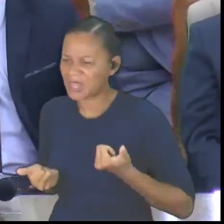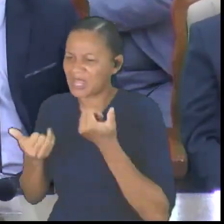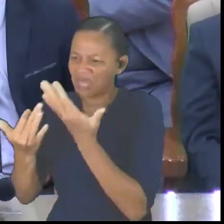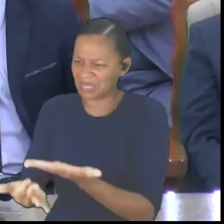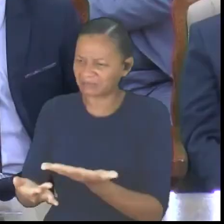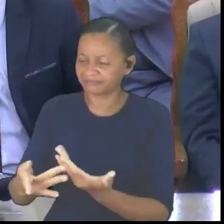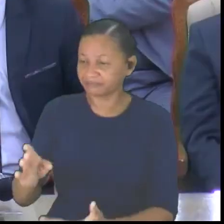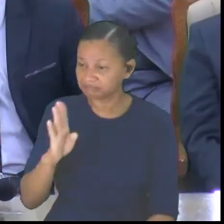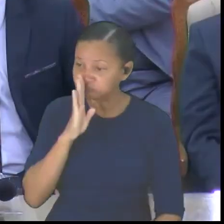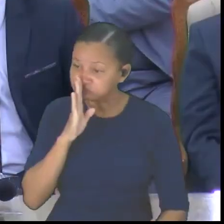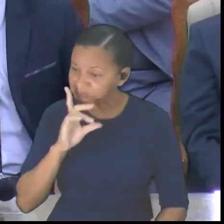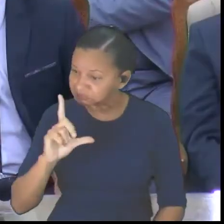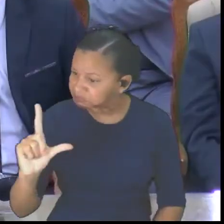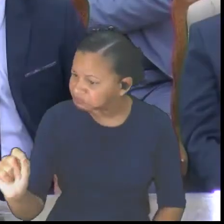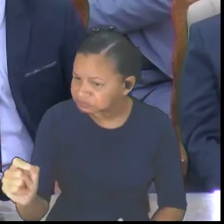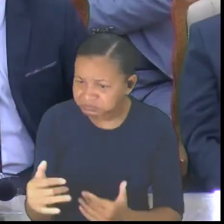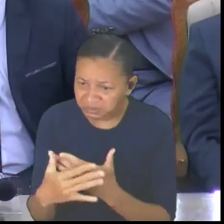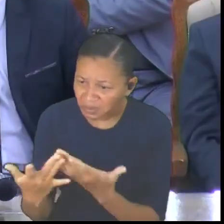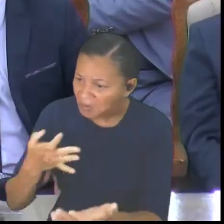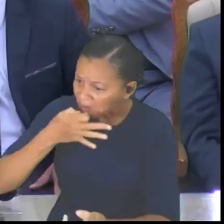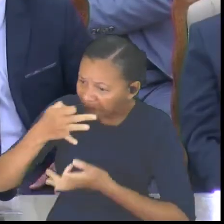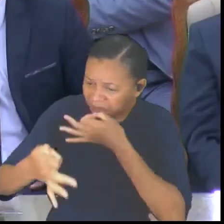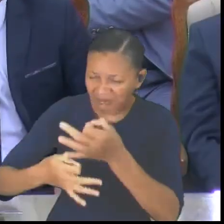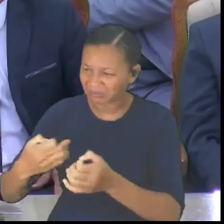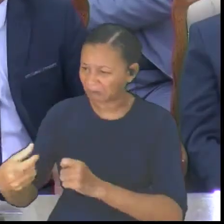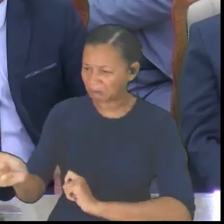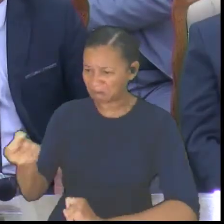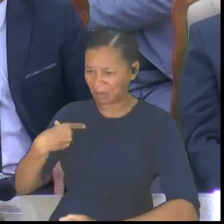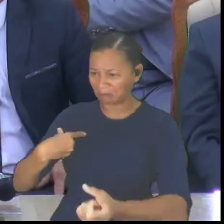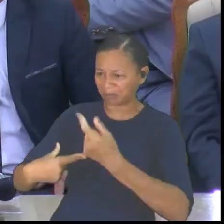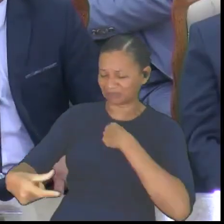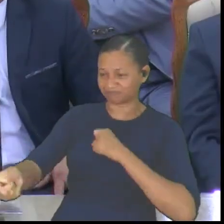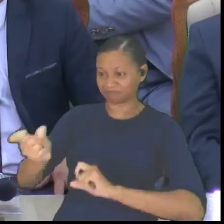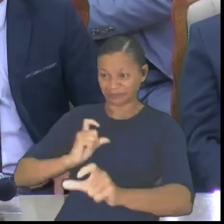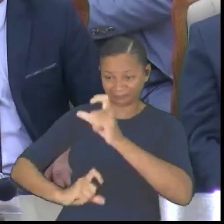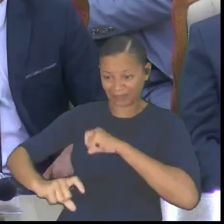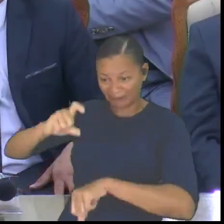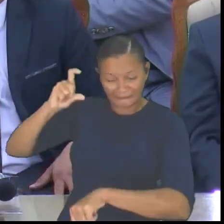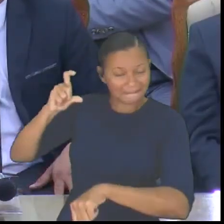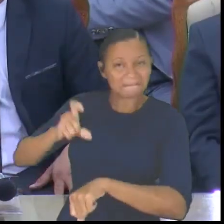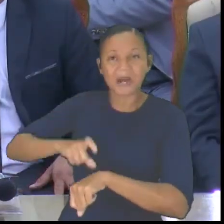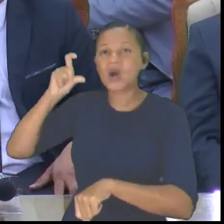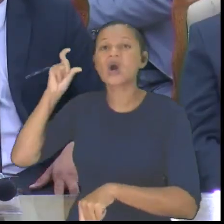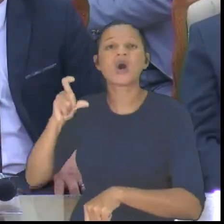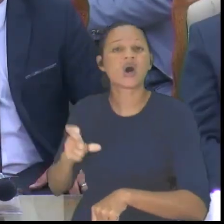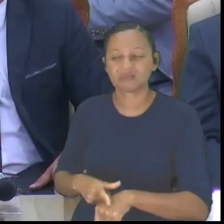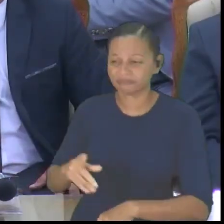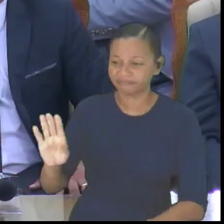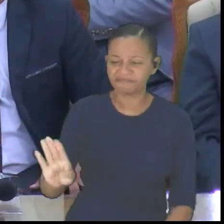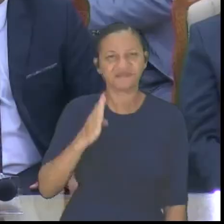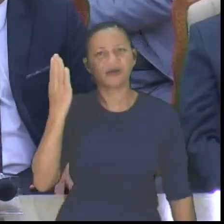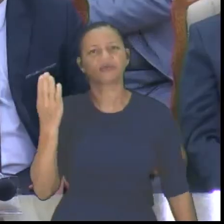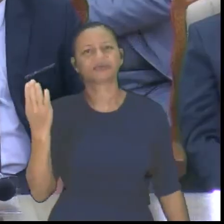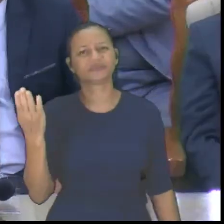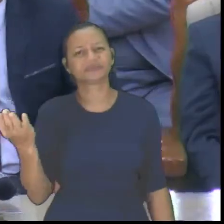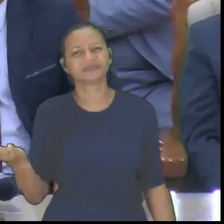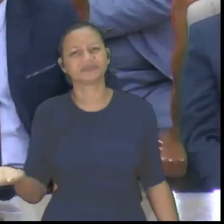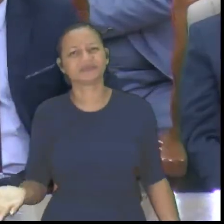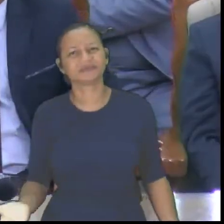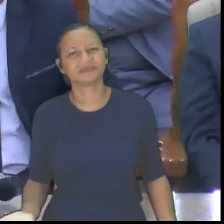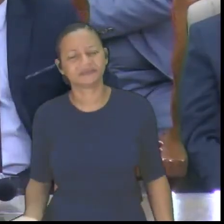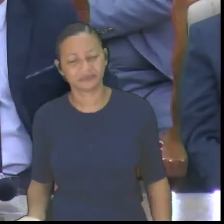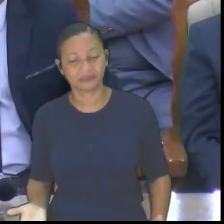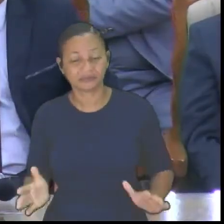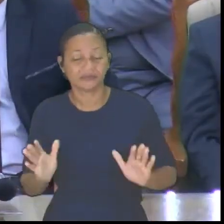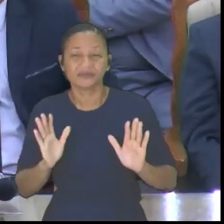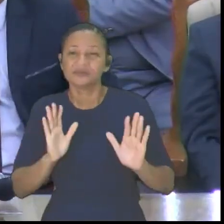com o silêncio, com a crítica e até nos últimos estágios a traição.